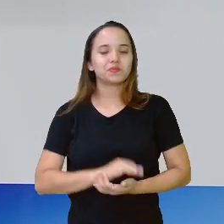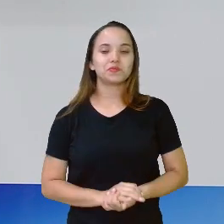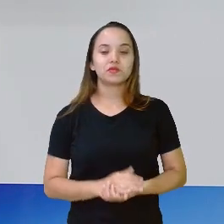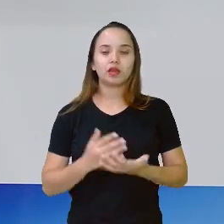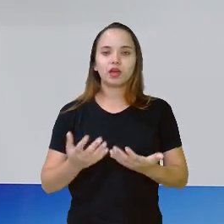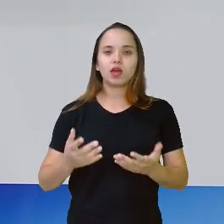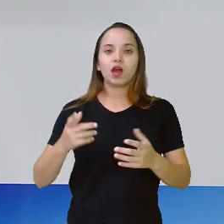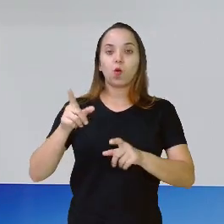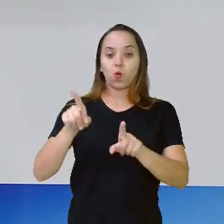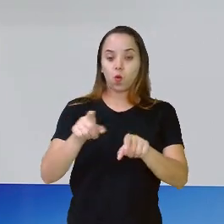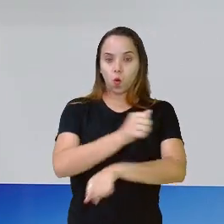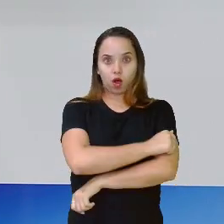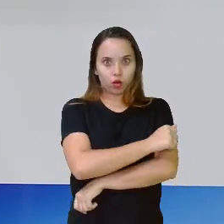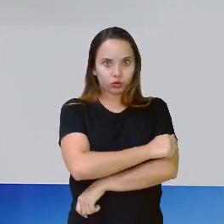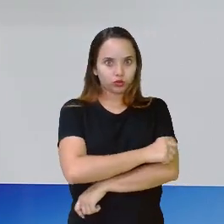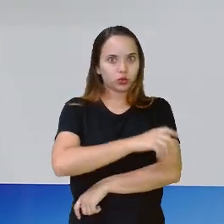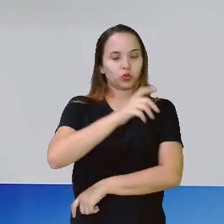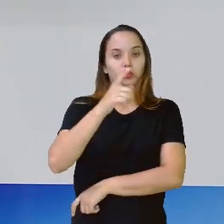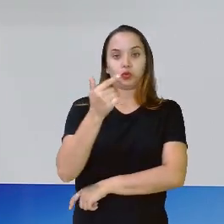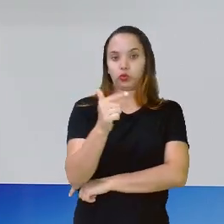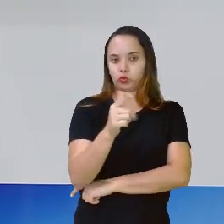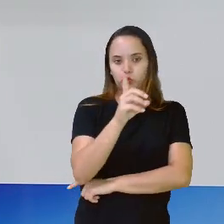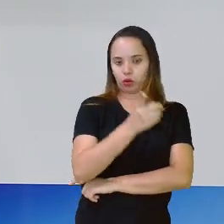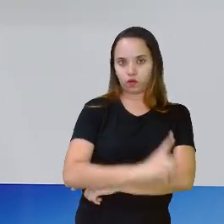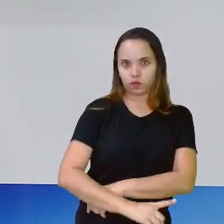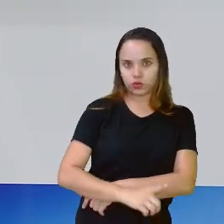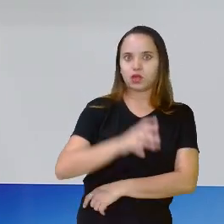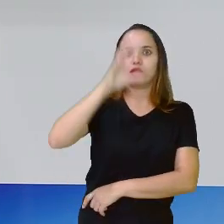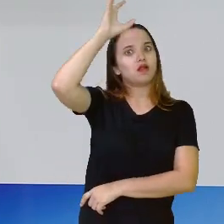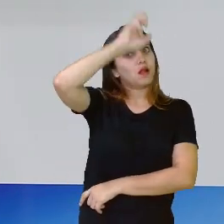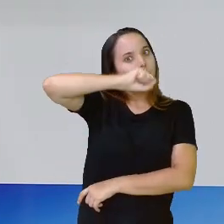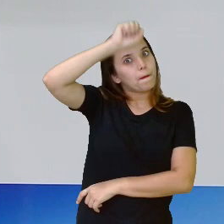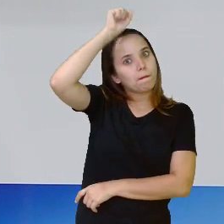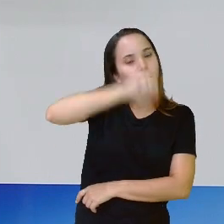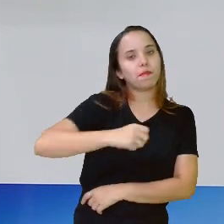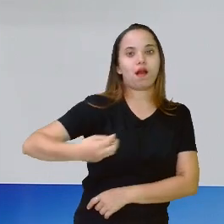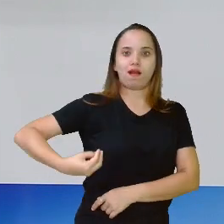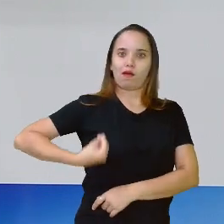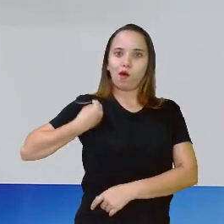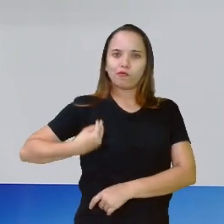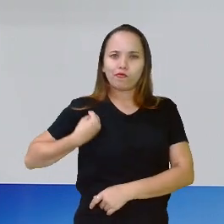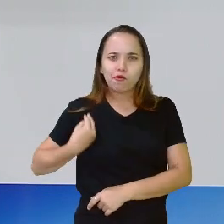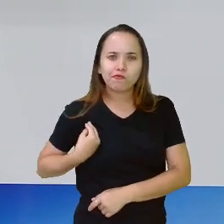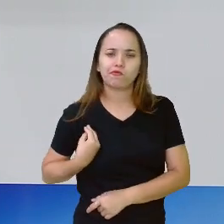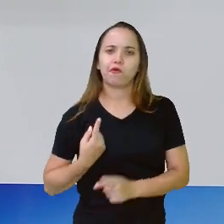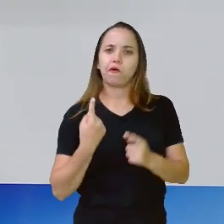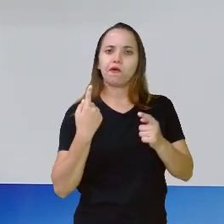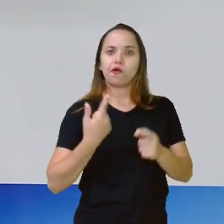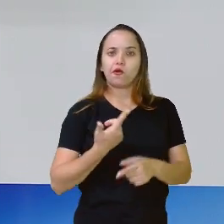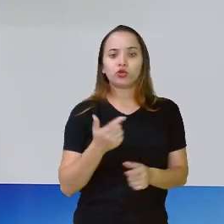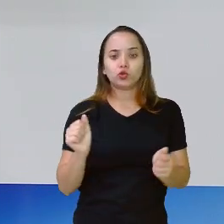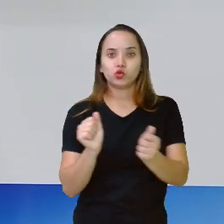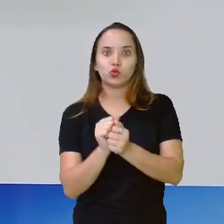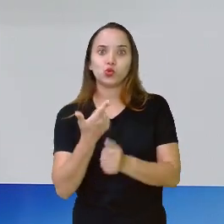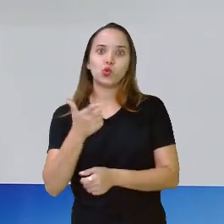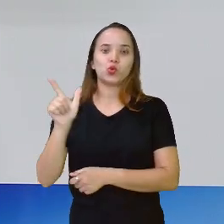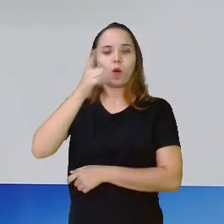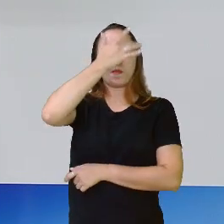sem deficiência, ele aprende a conviver, ele começa a entender que aquele estudante, ele